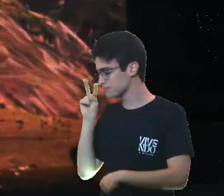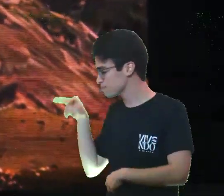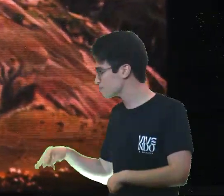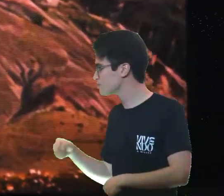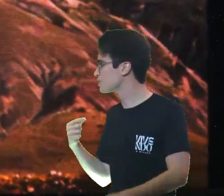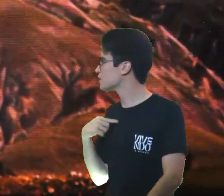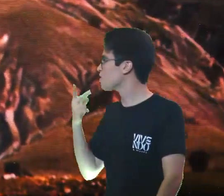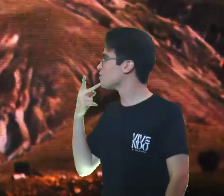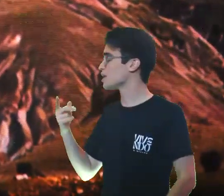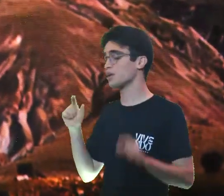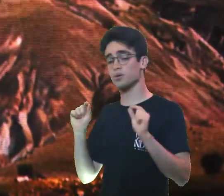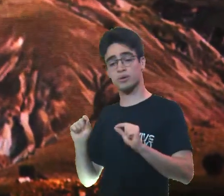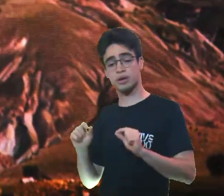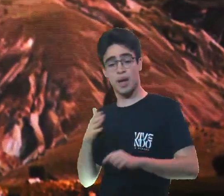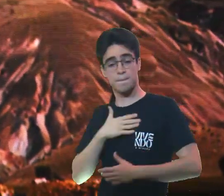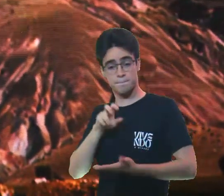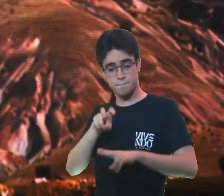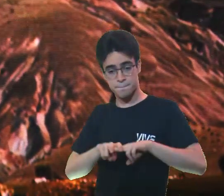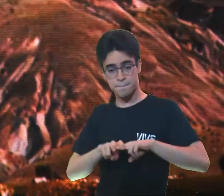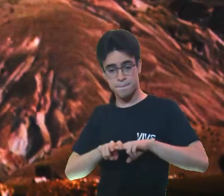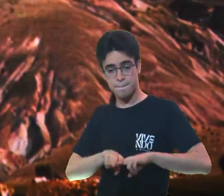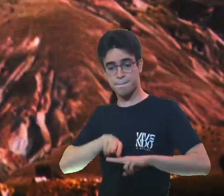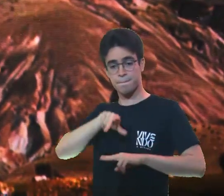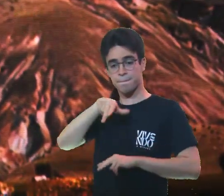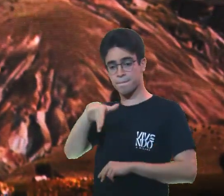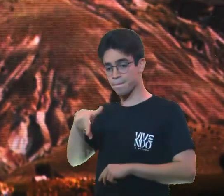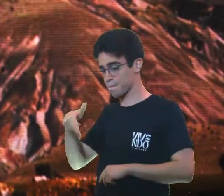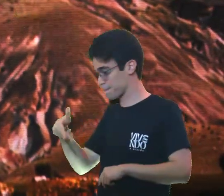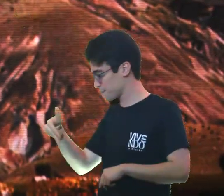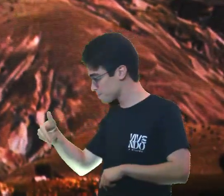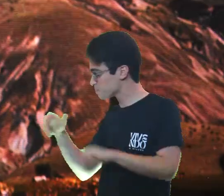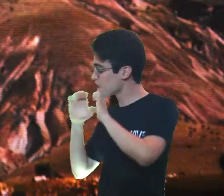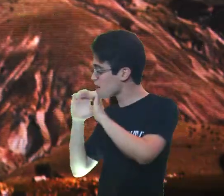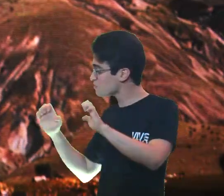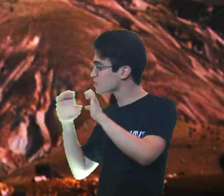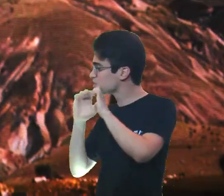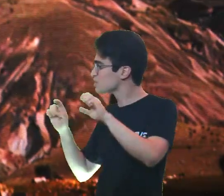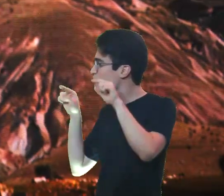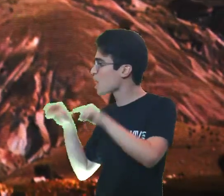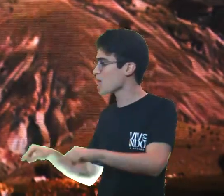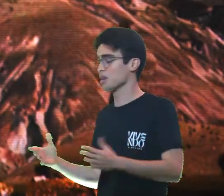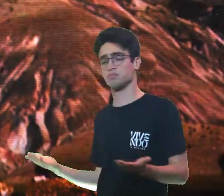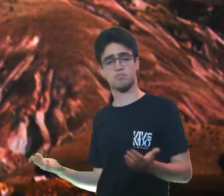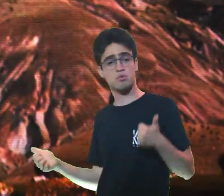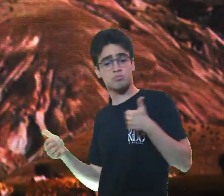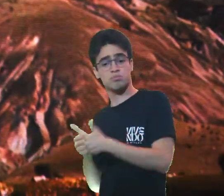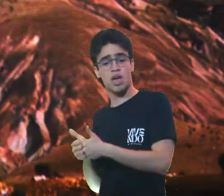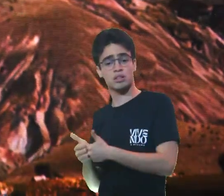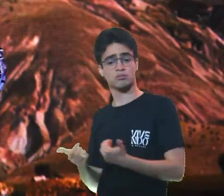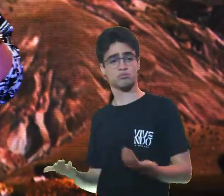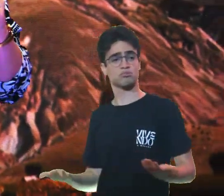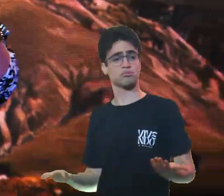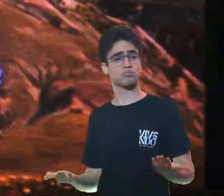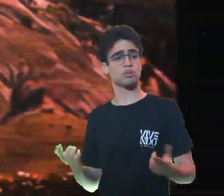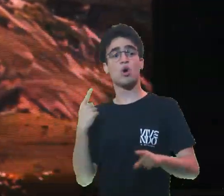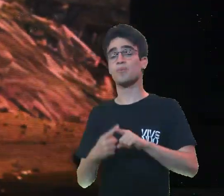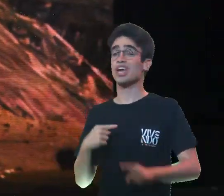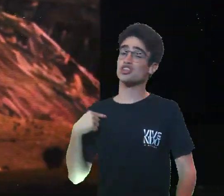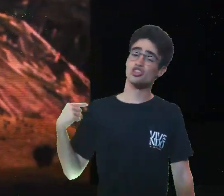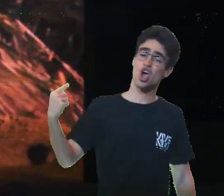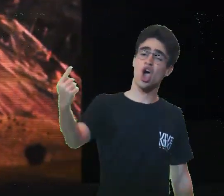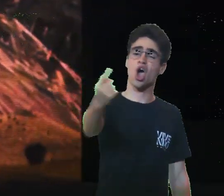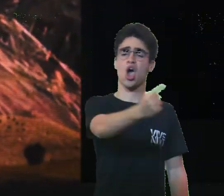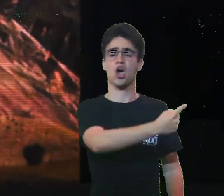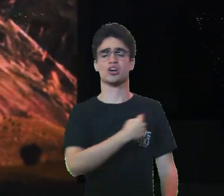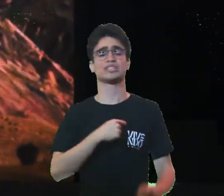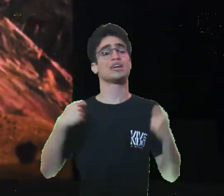esse movimento de sair da minha mesa e proclamar o Cristo para a mesa seguinte. Todos nós precisamos